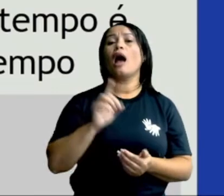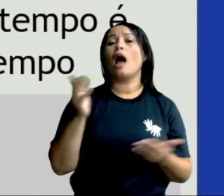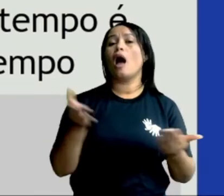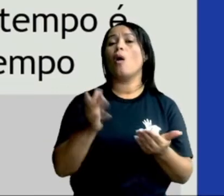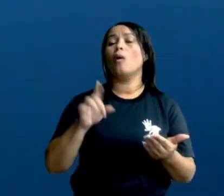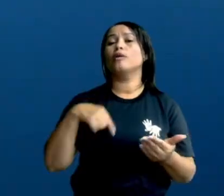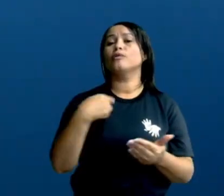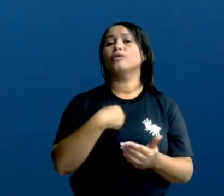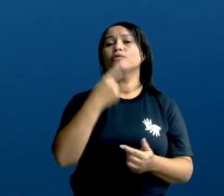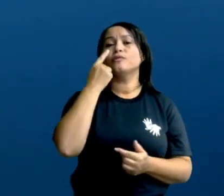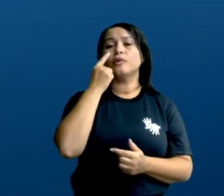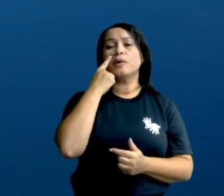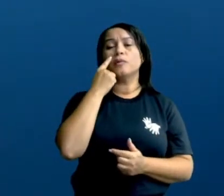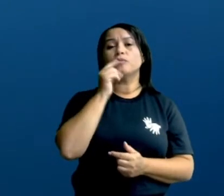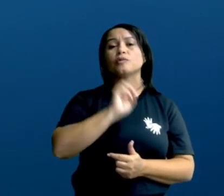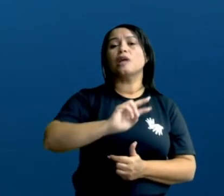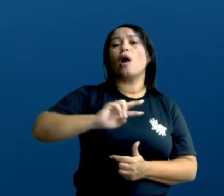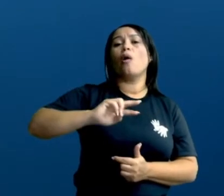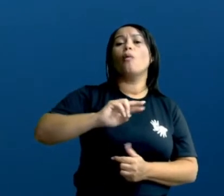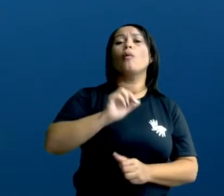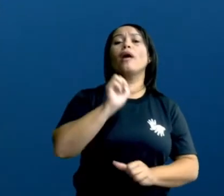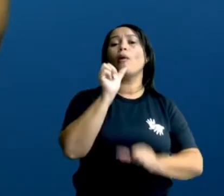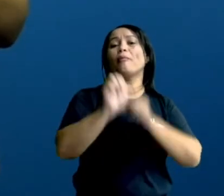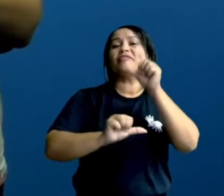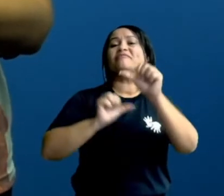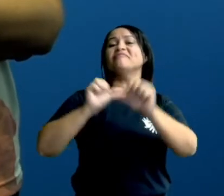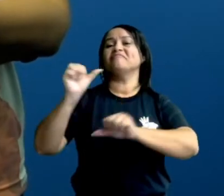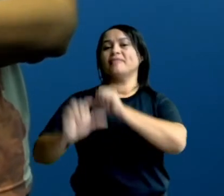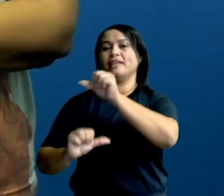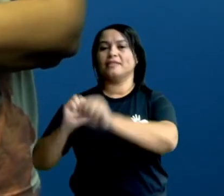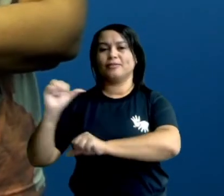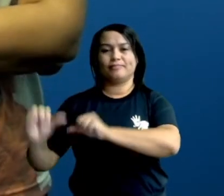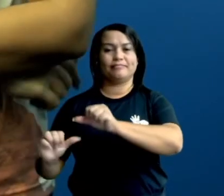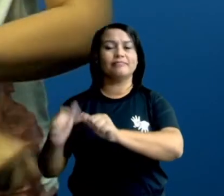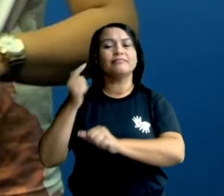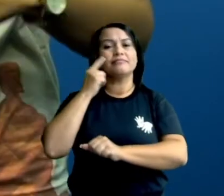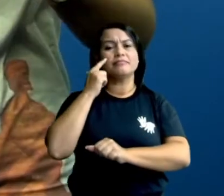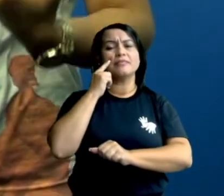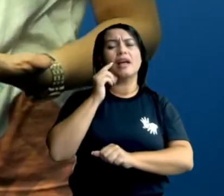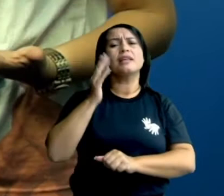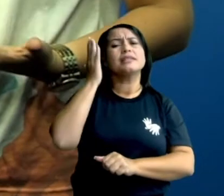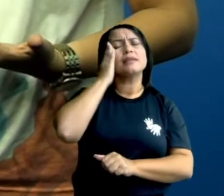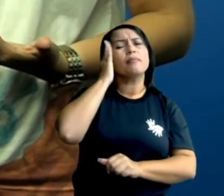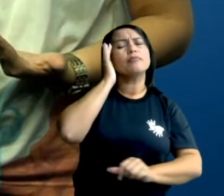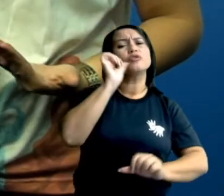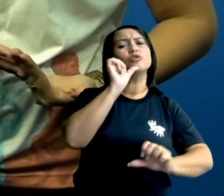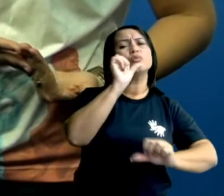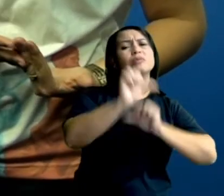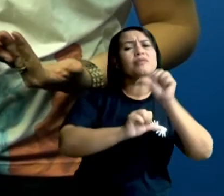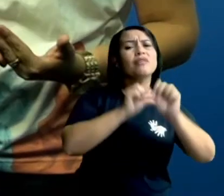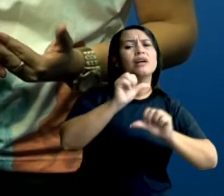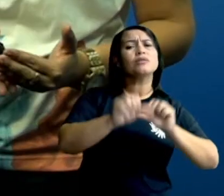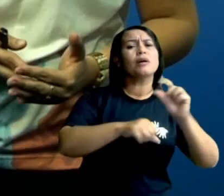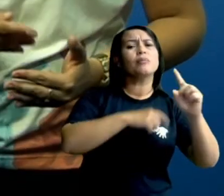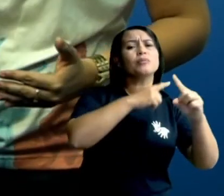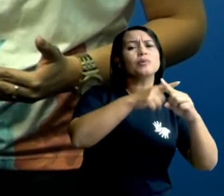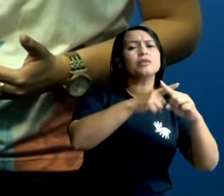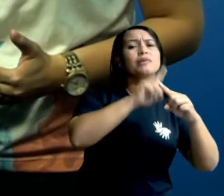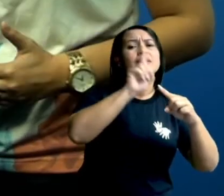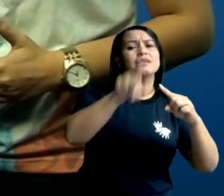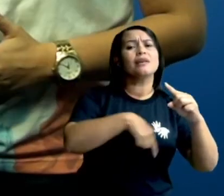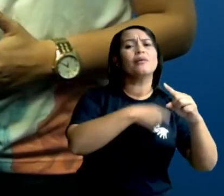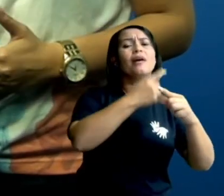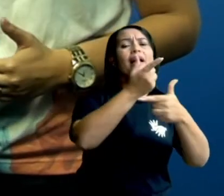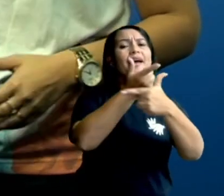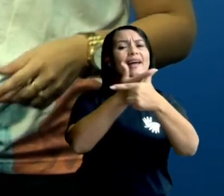vamos usar as grandezas inversamente. Nós também já sabemos que o inverso da multiplicação é